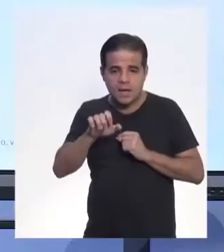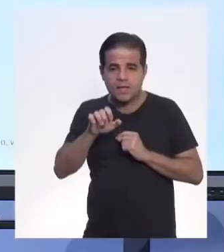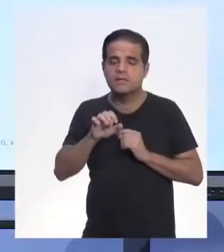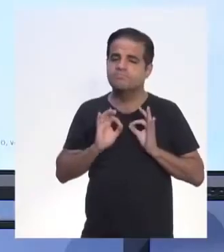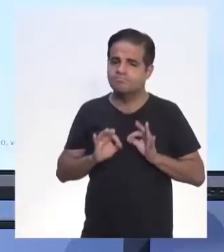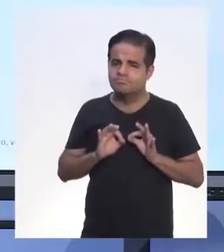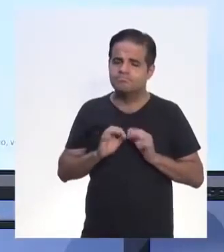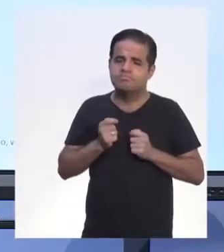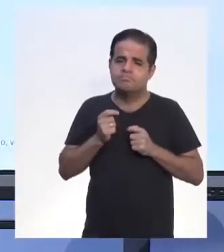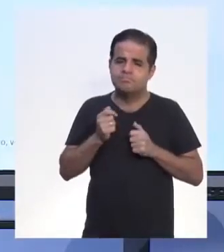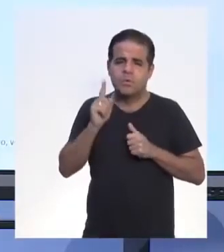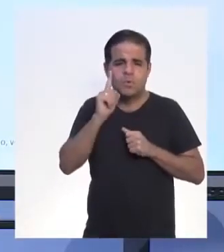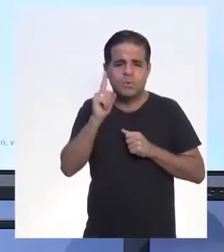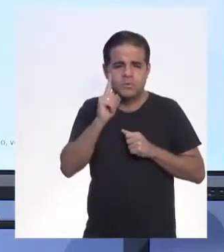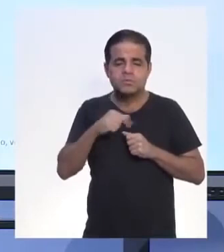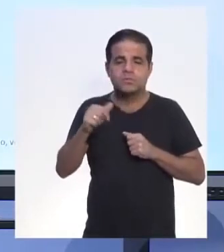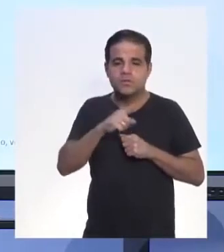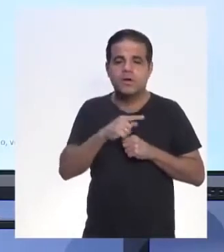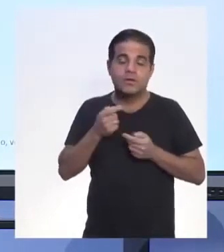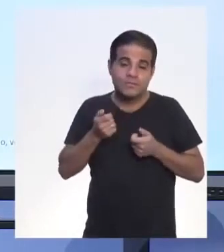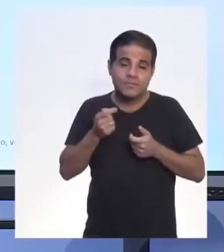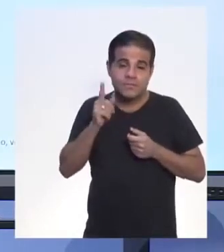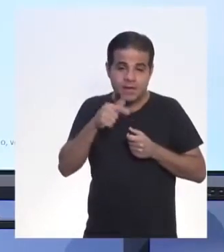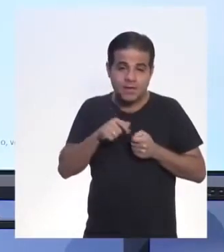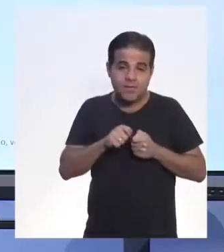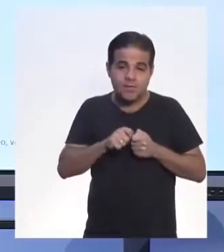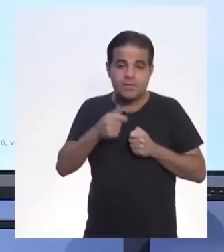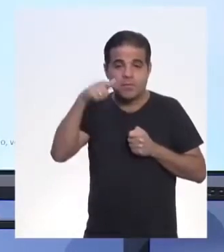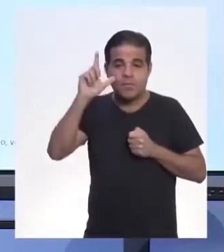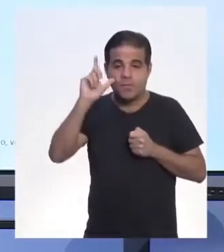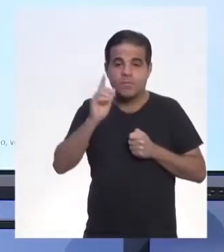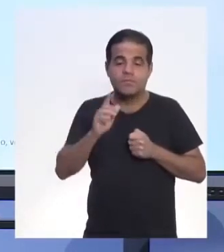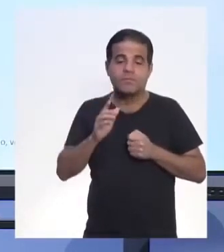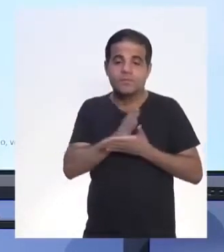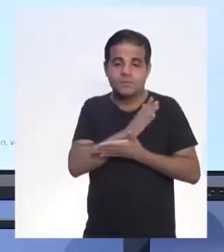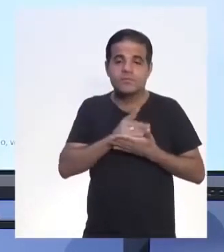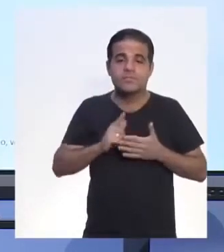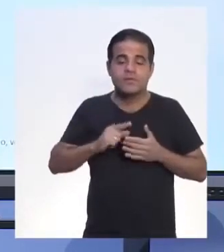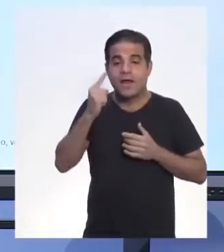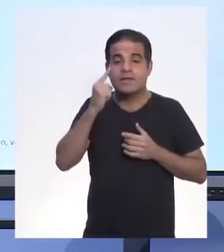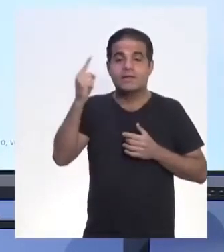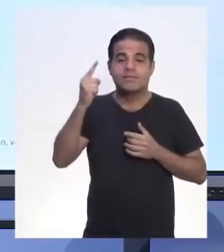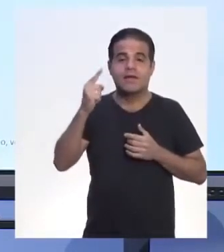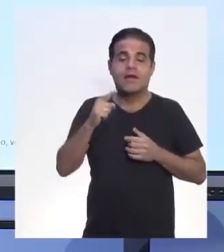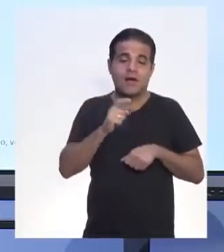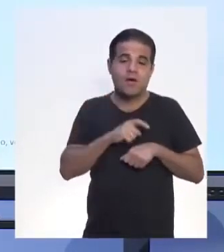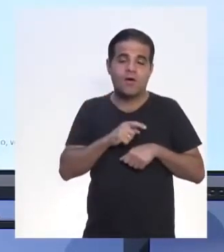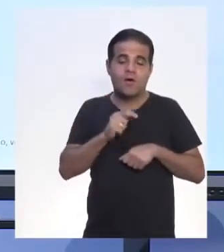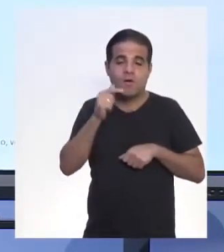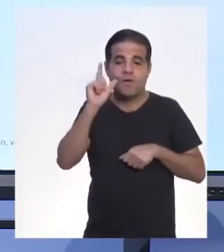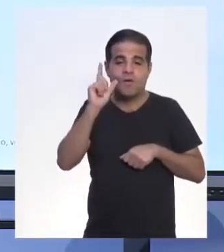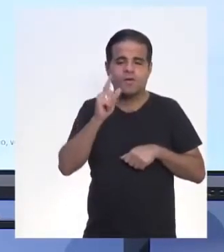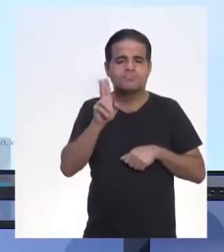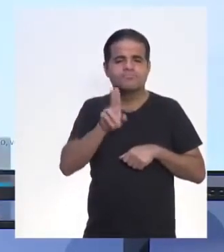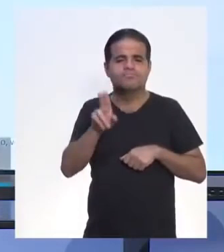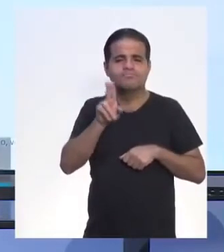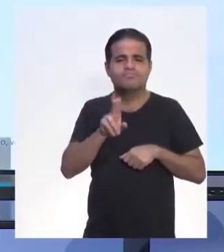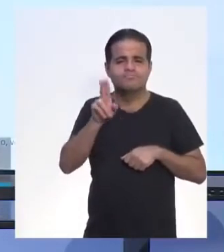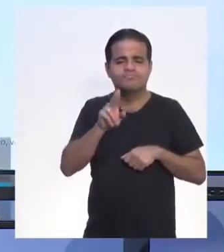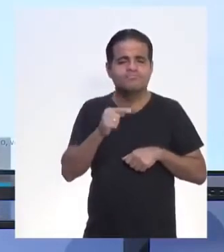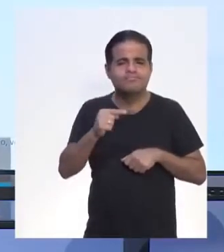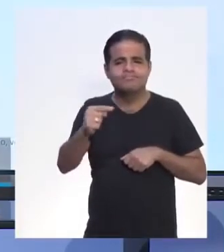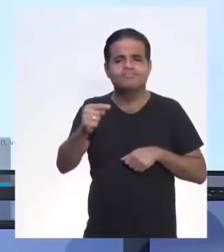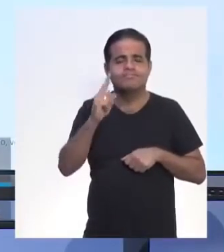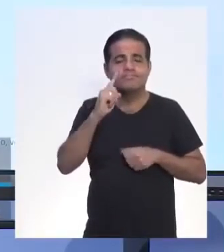durante esses dias, né? Então, que nós fizemos ontem, inclusive muitos tiveram essa ideia ontem, né? Isso. Então, utilizando essa